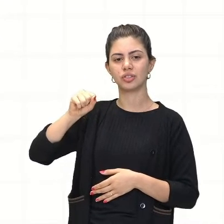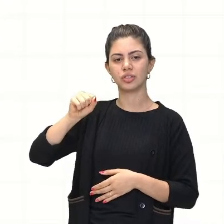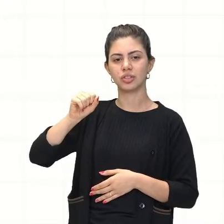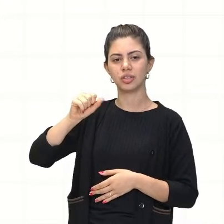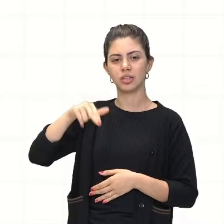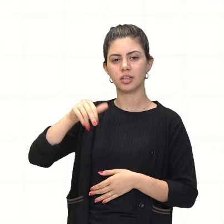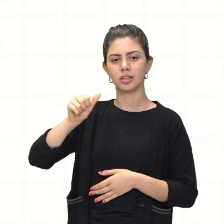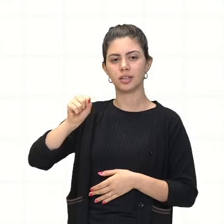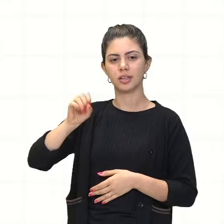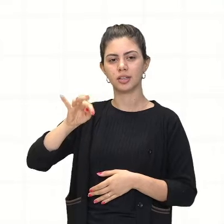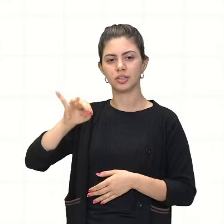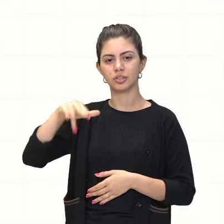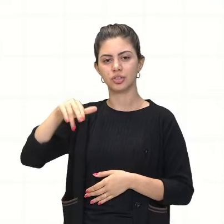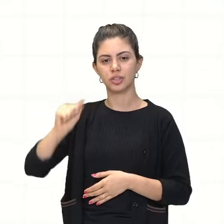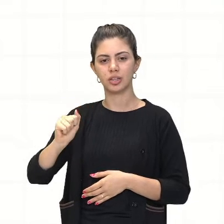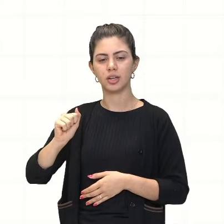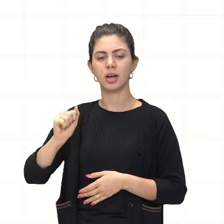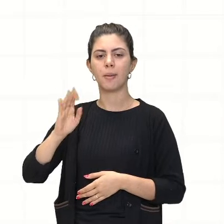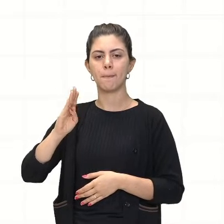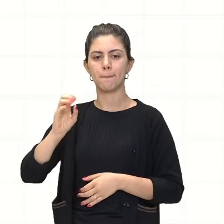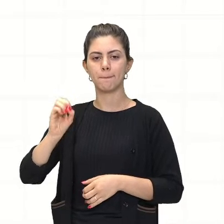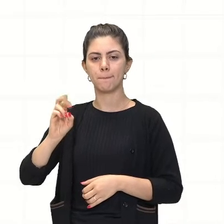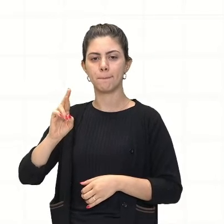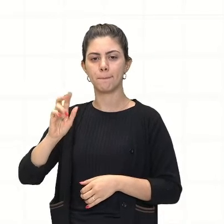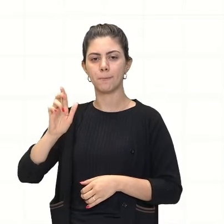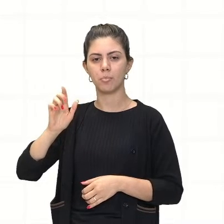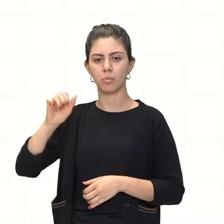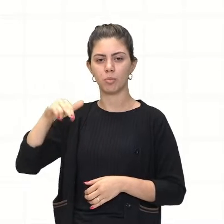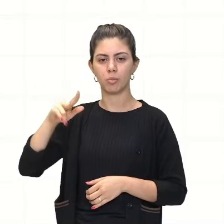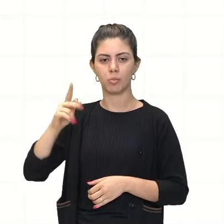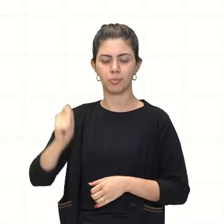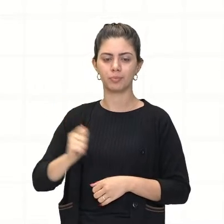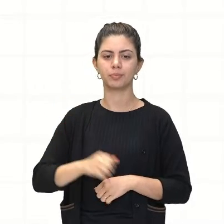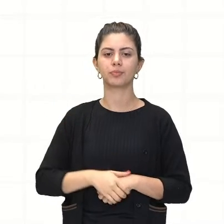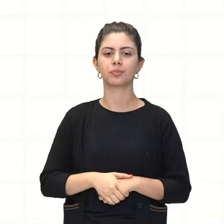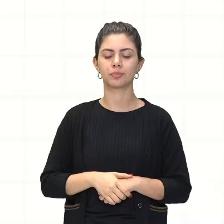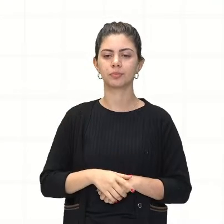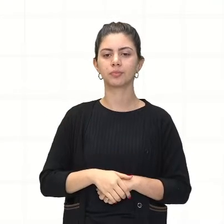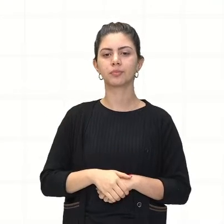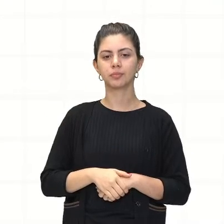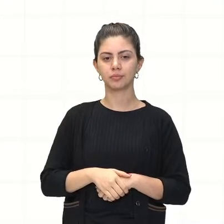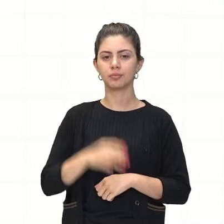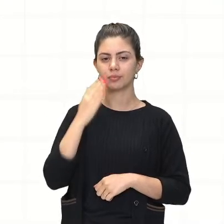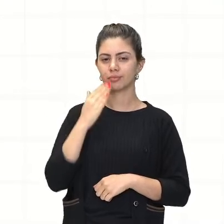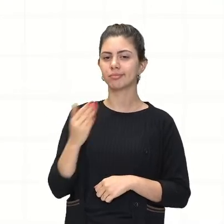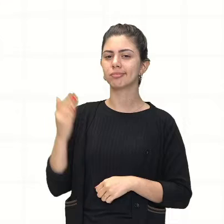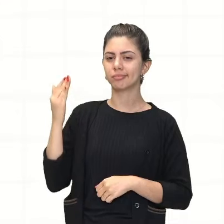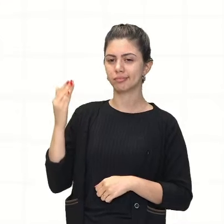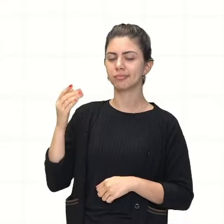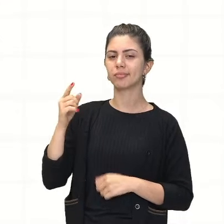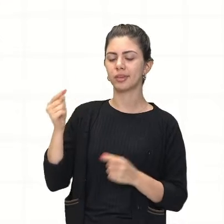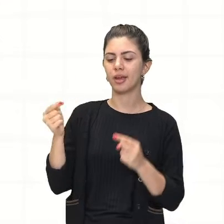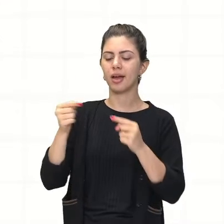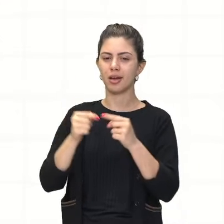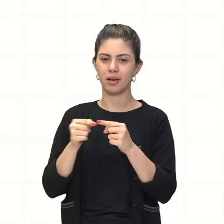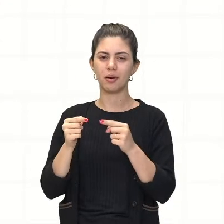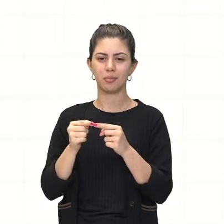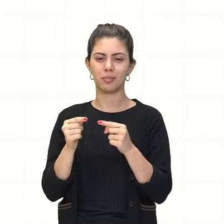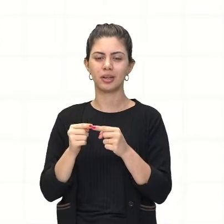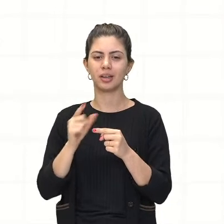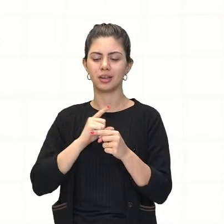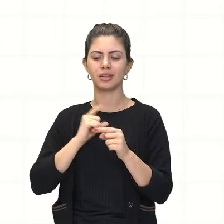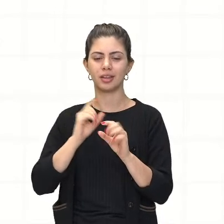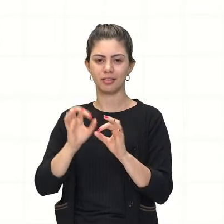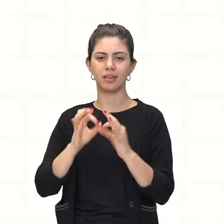dinastia afonsina, como alguns também chamam. Mas vai ficar mais conhecida como Borgonha porque faz referência à